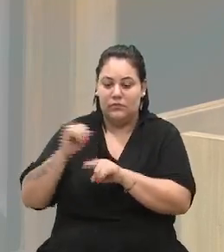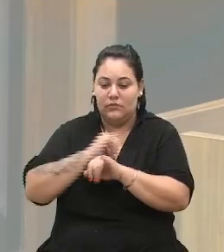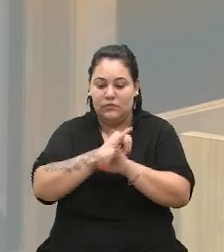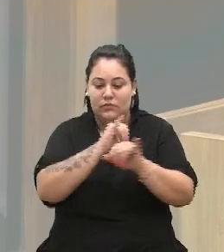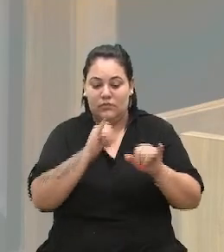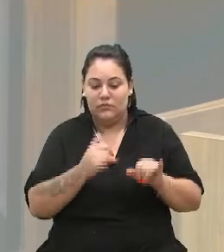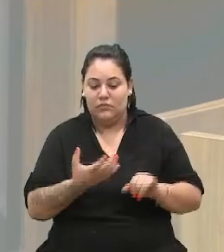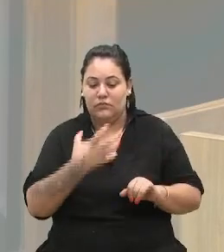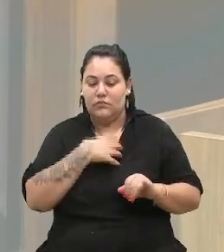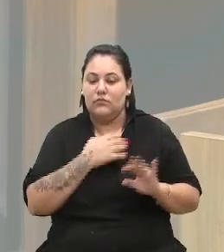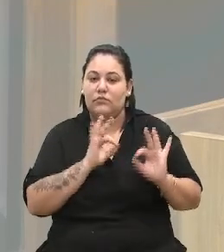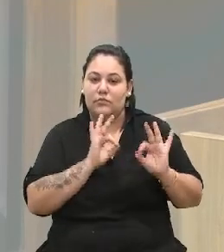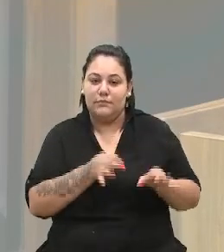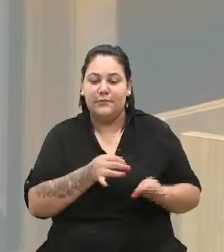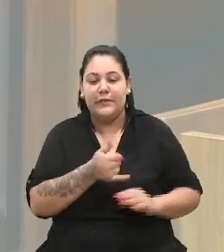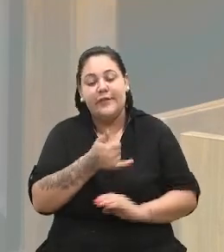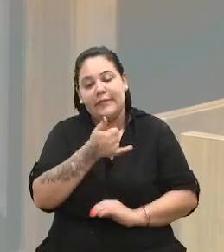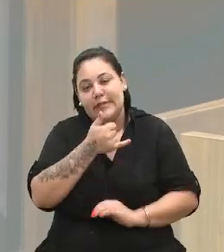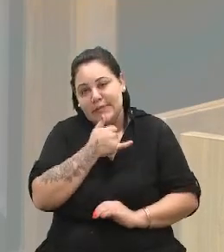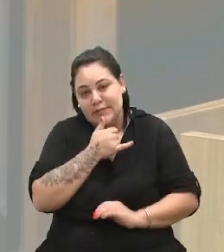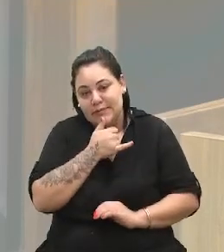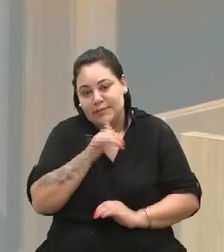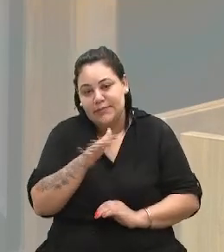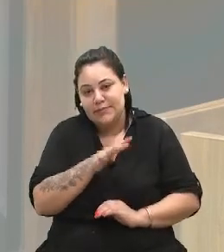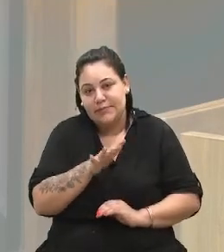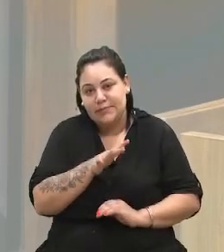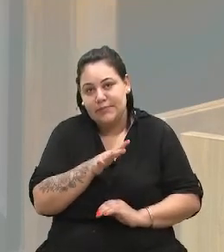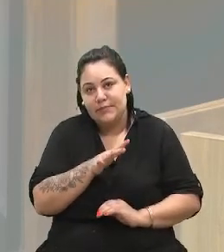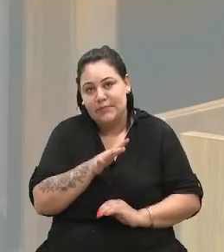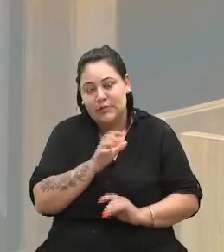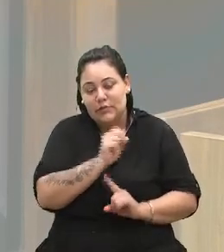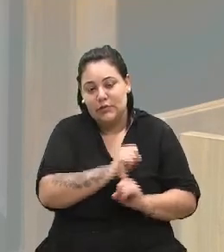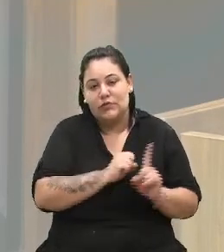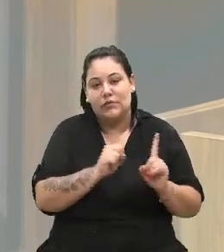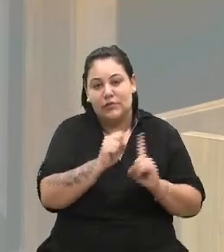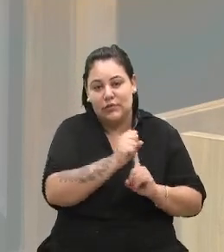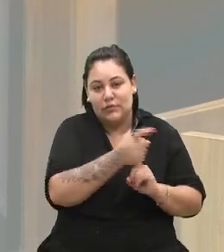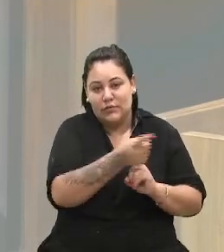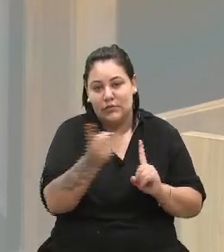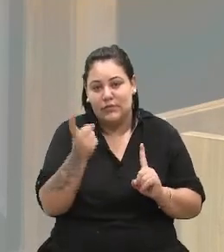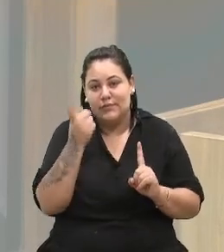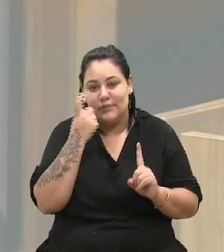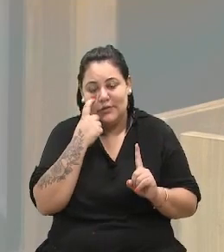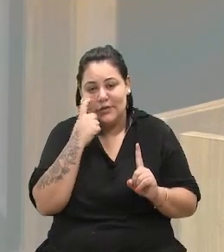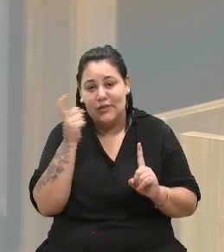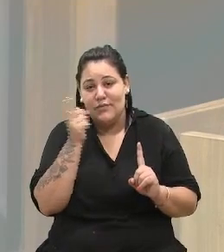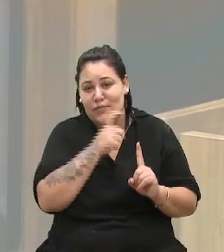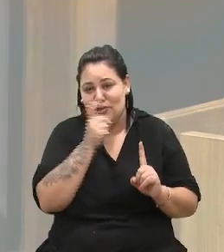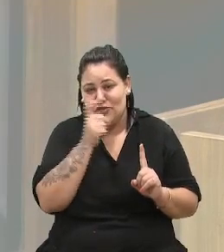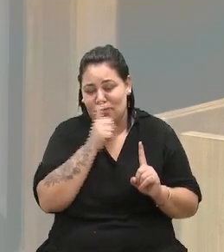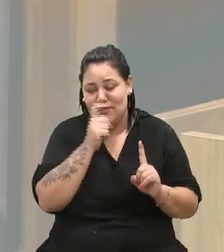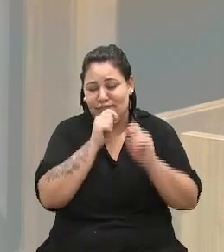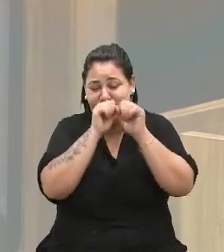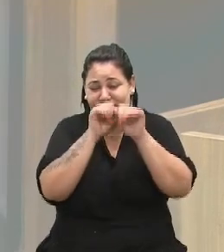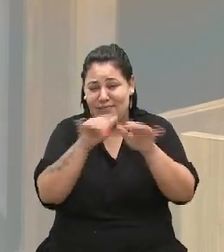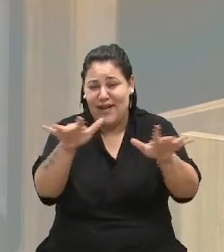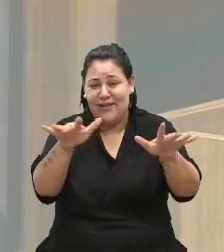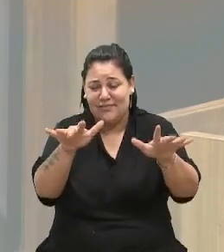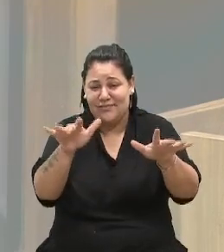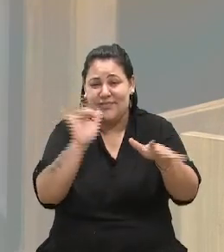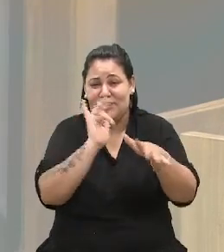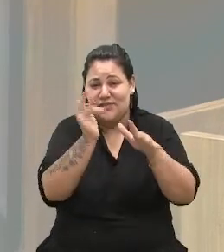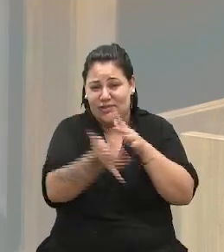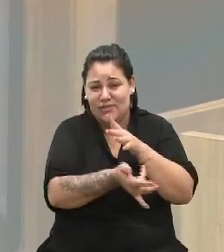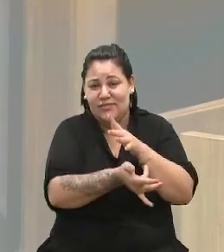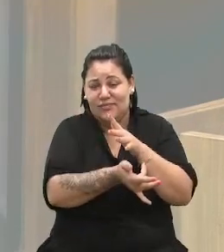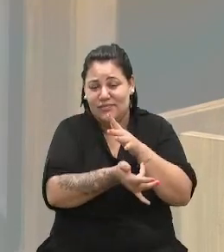adequada. Infelizmente, como toda a sociedade, vocês estão vendo o número de fake news que são estabelecidas em redes sociais, muitas